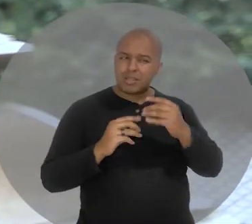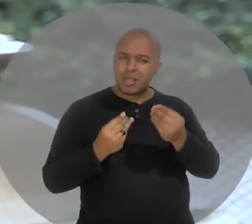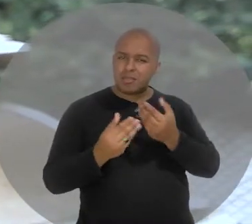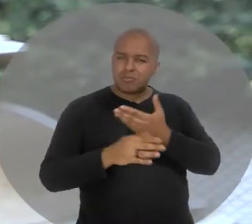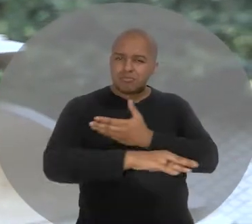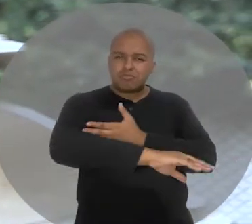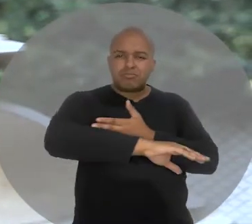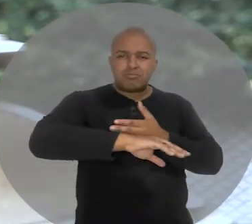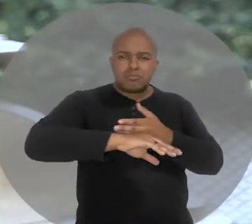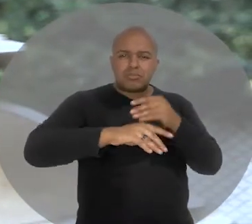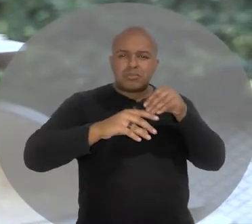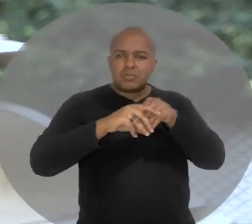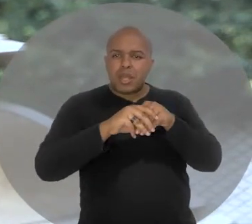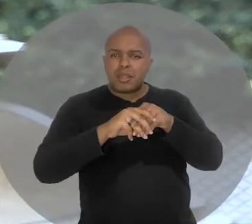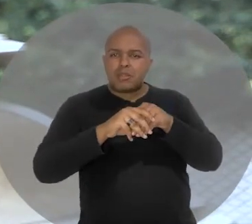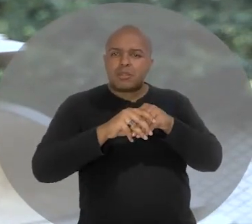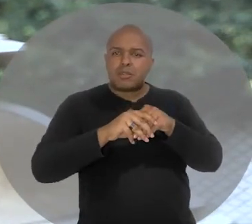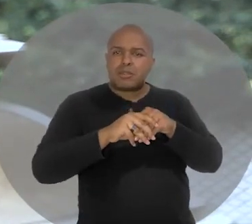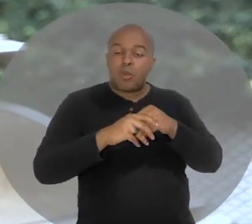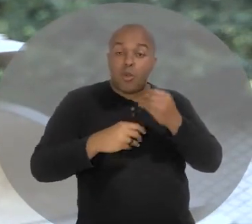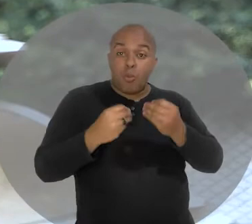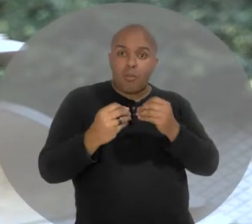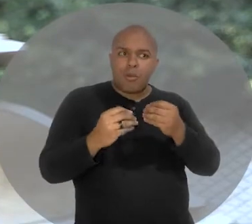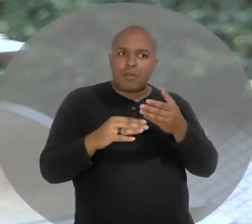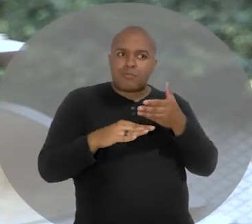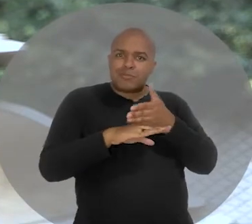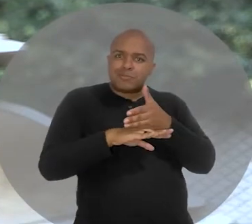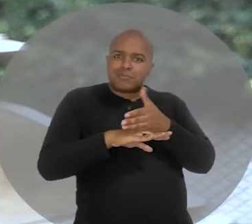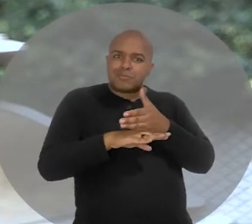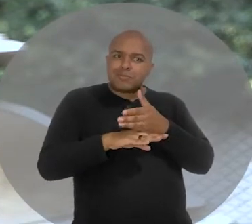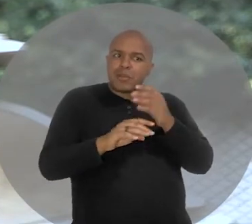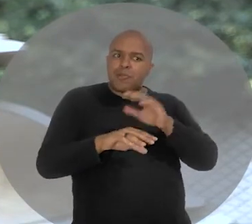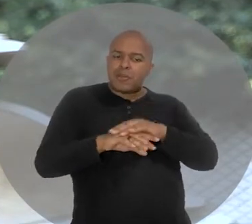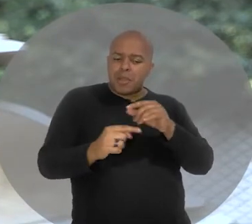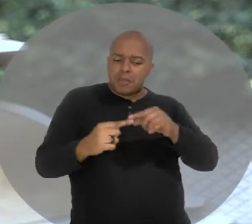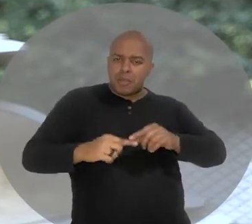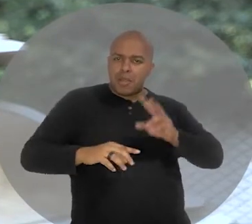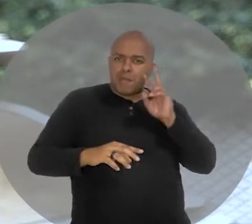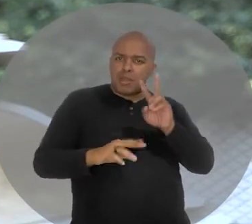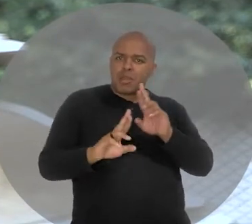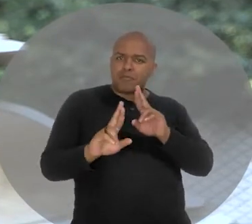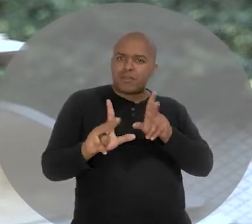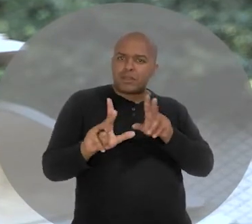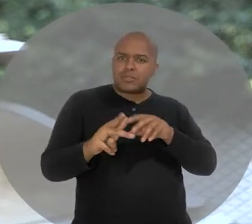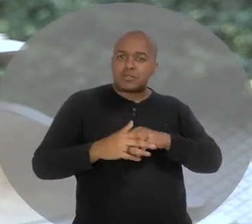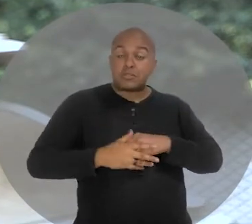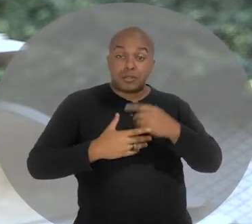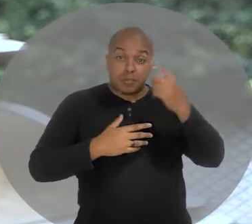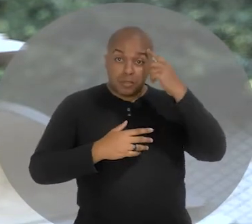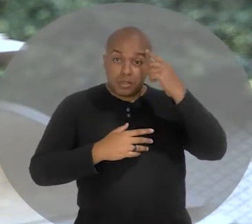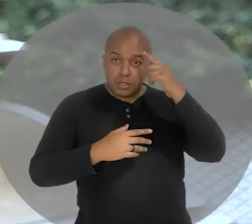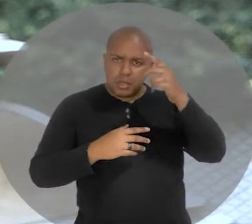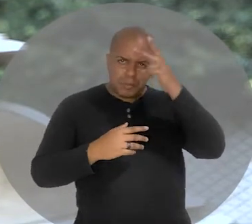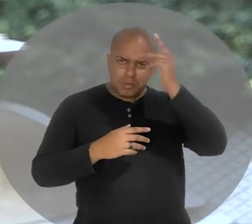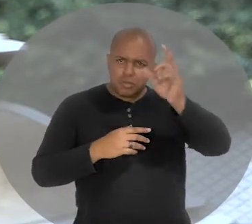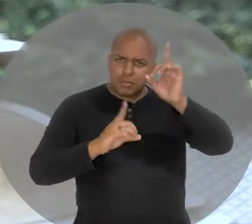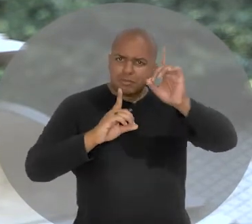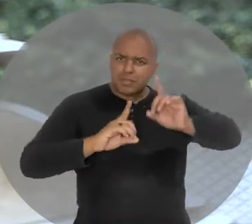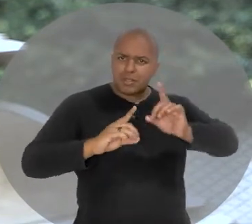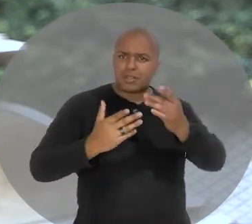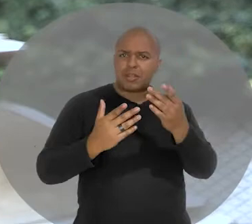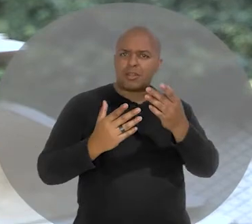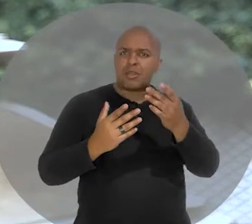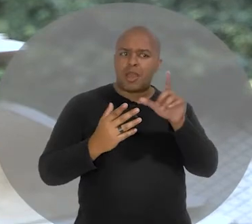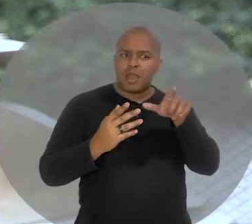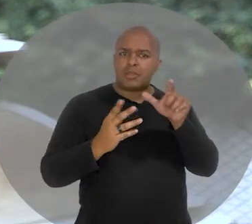comportado, tem agido frente à diferença. E pensando na pessoa com deficiência,